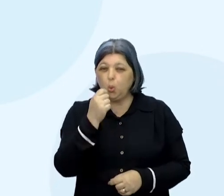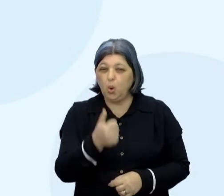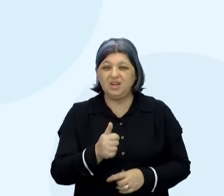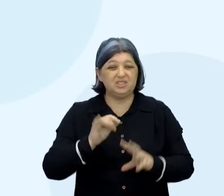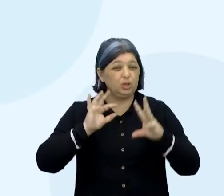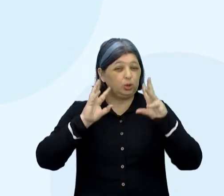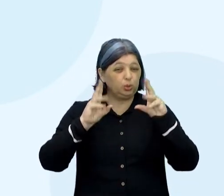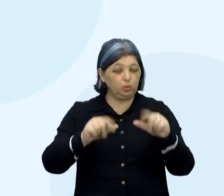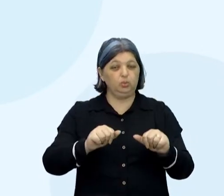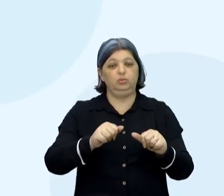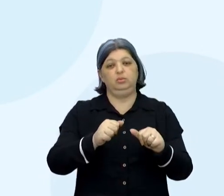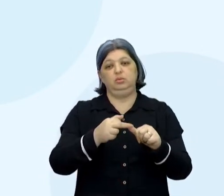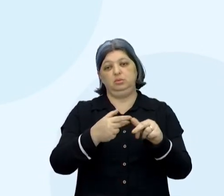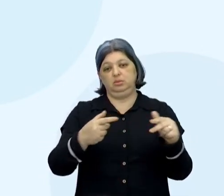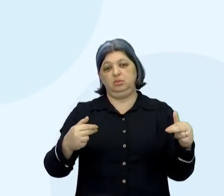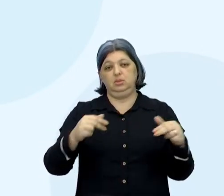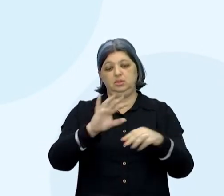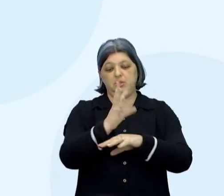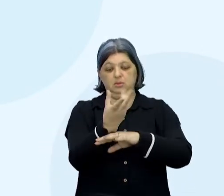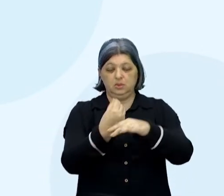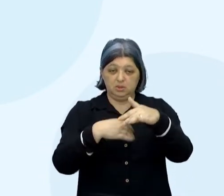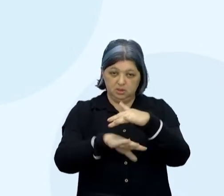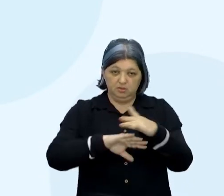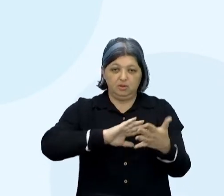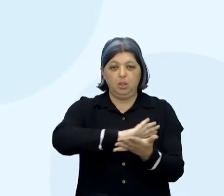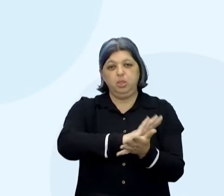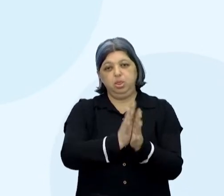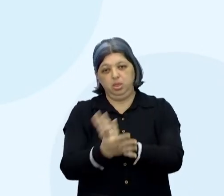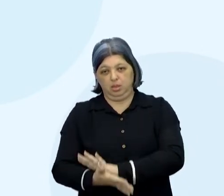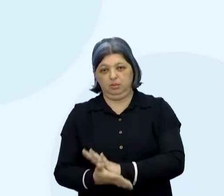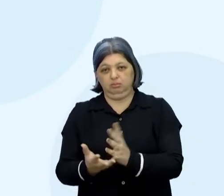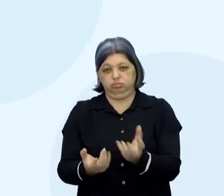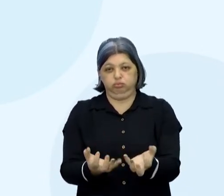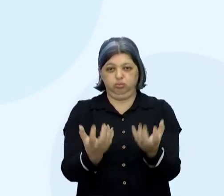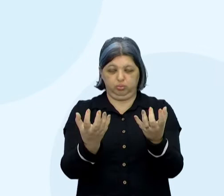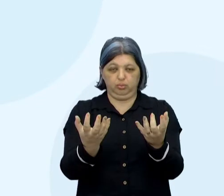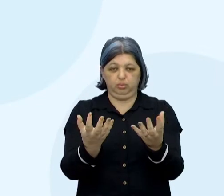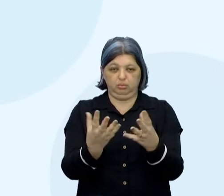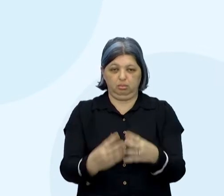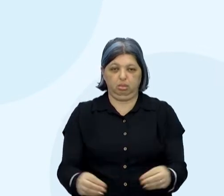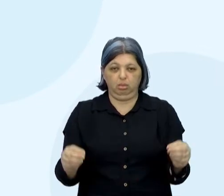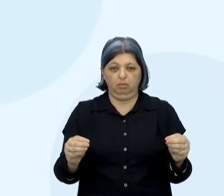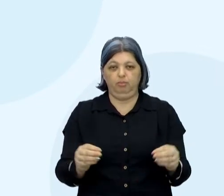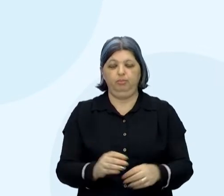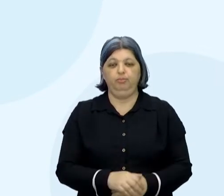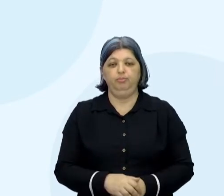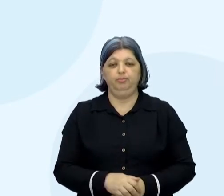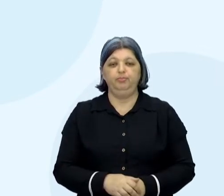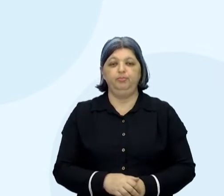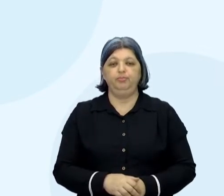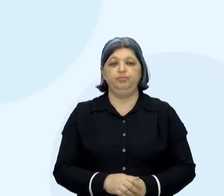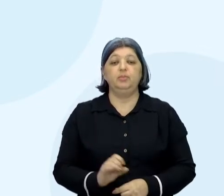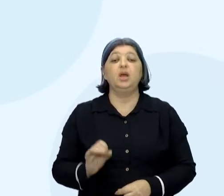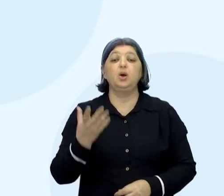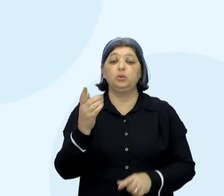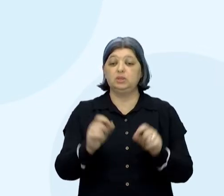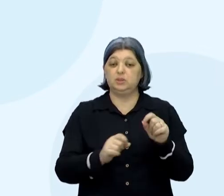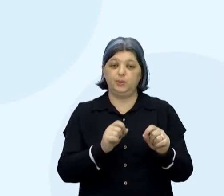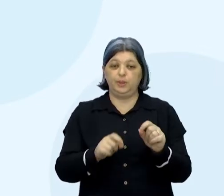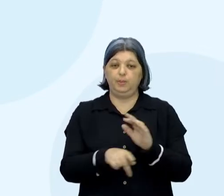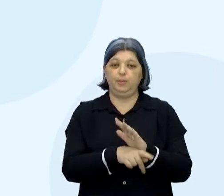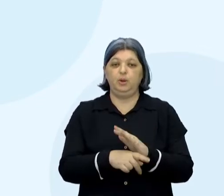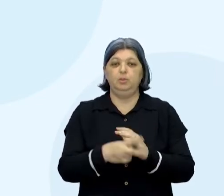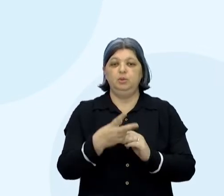todo o acervo do Museu Nacional. E em 2019 ocorreu a primeira exposição com